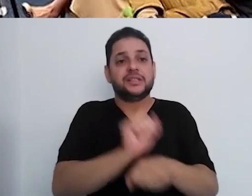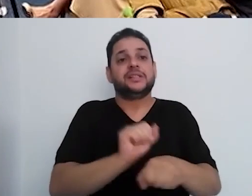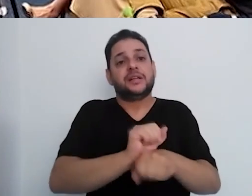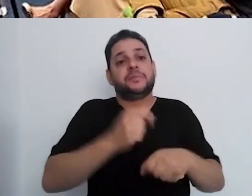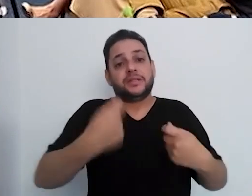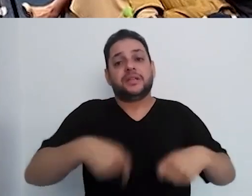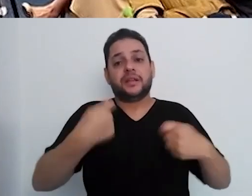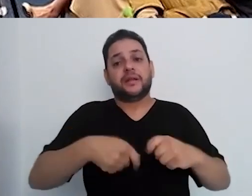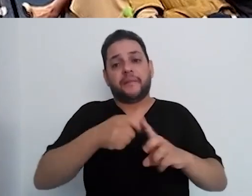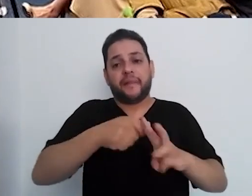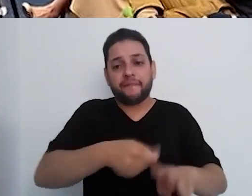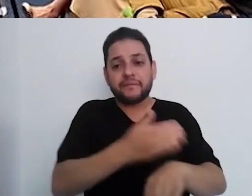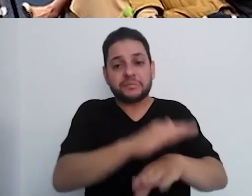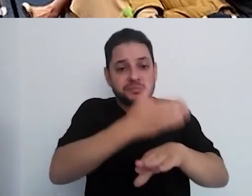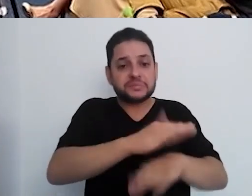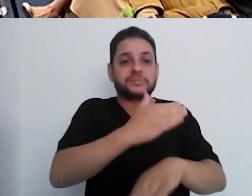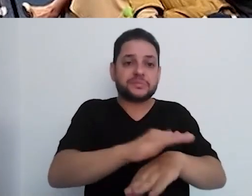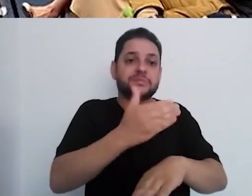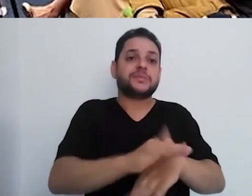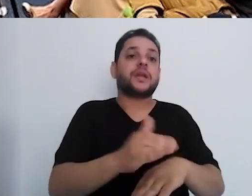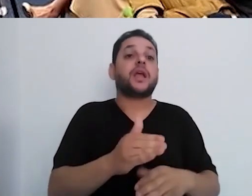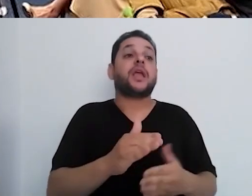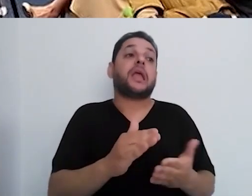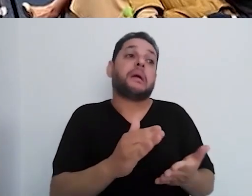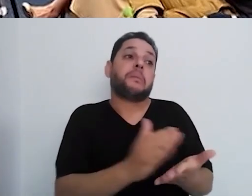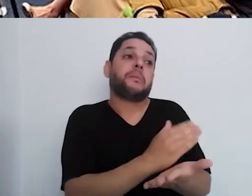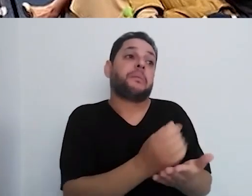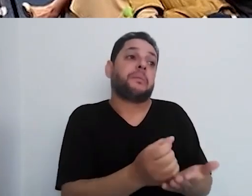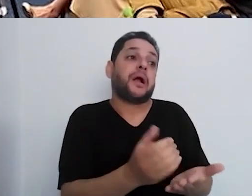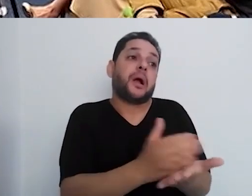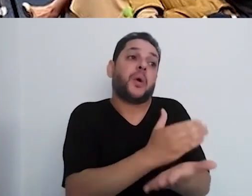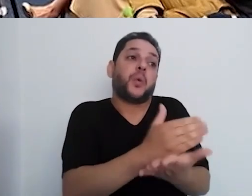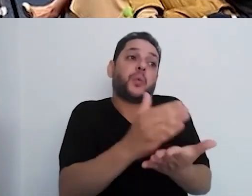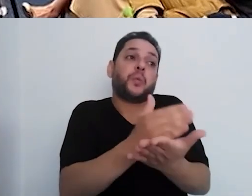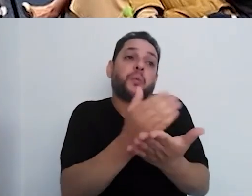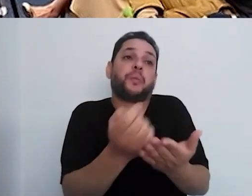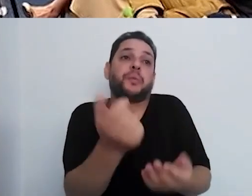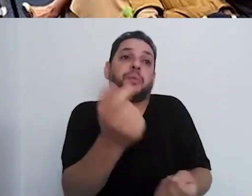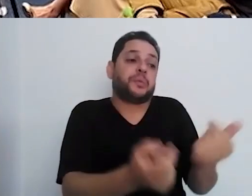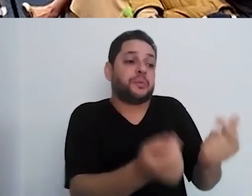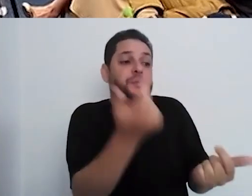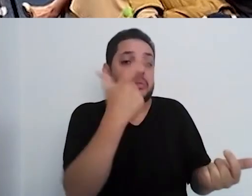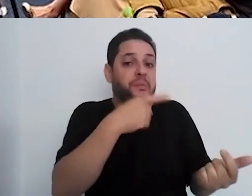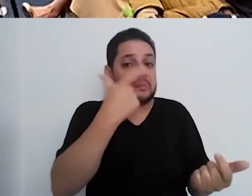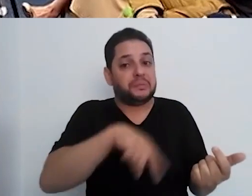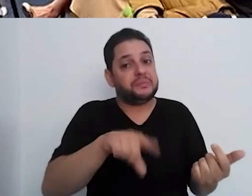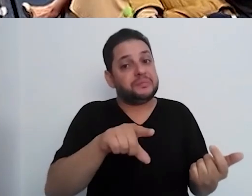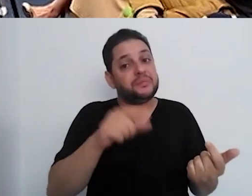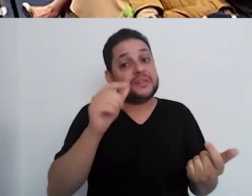para poucos casos, se é que é uma solução, seria para poucos casos.